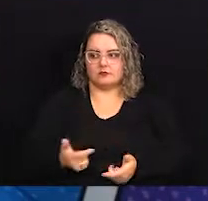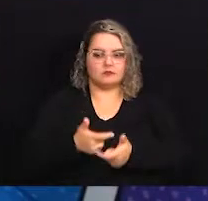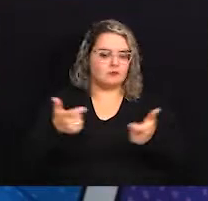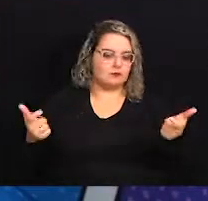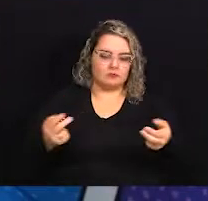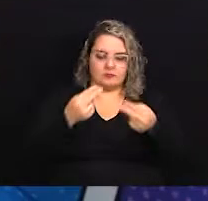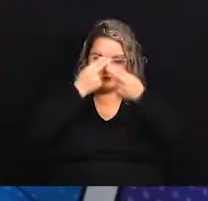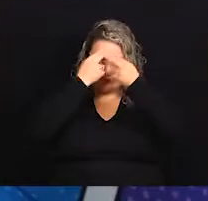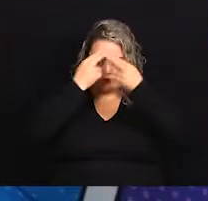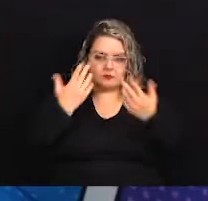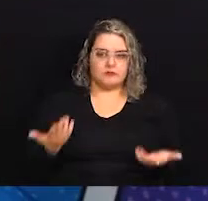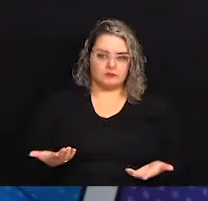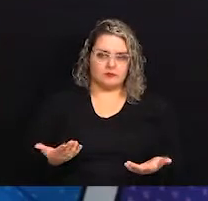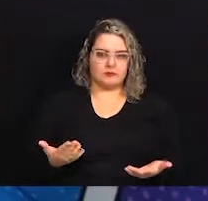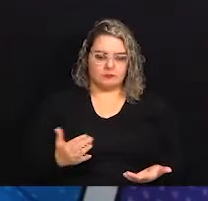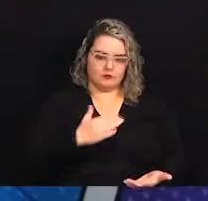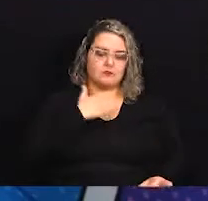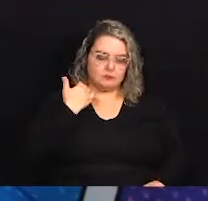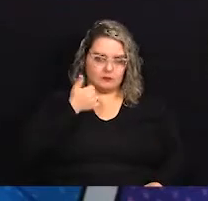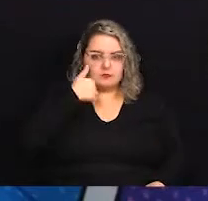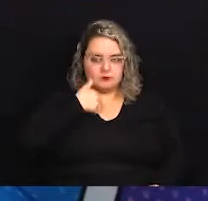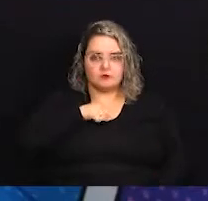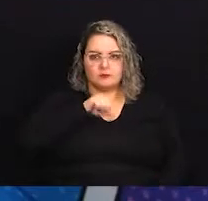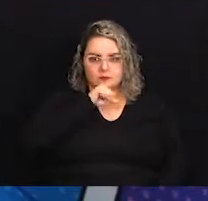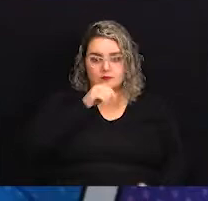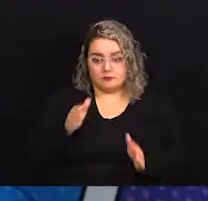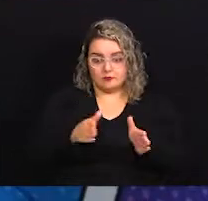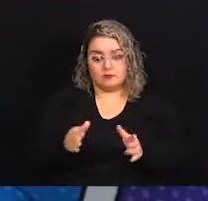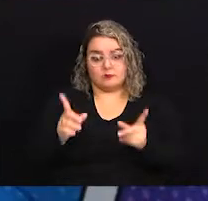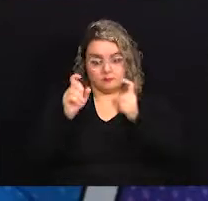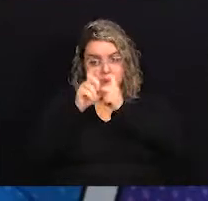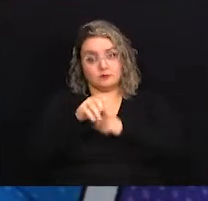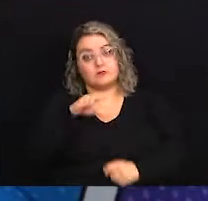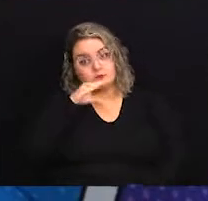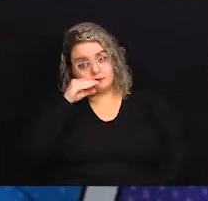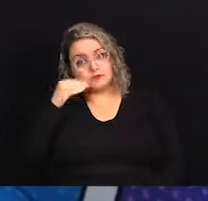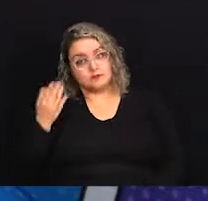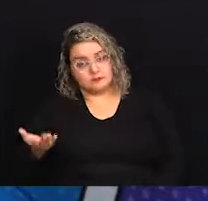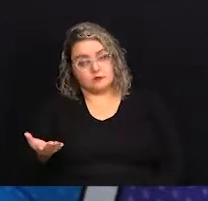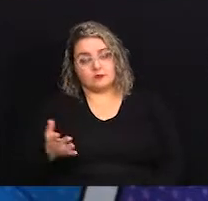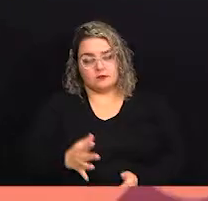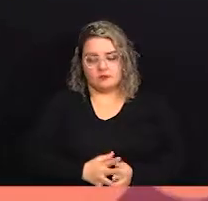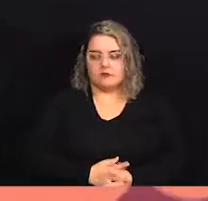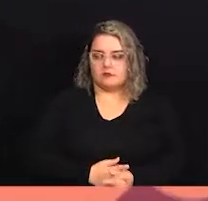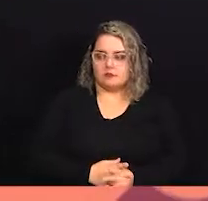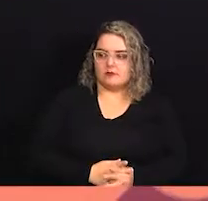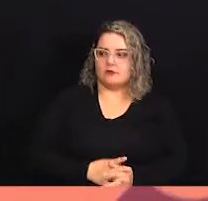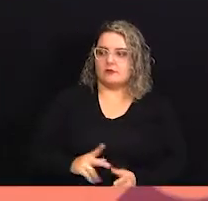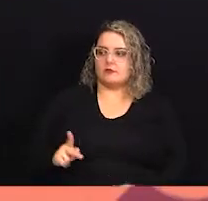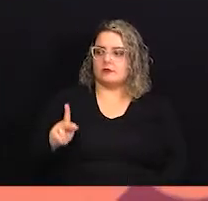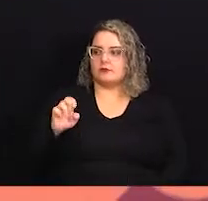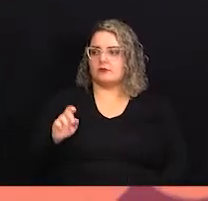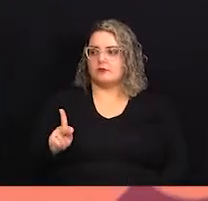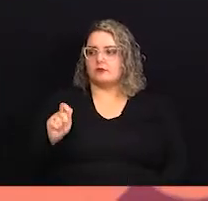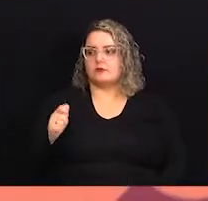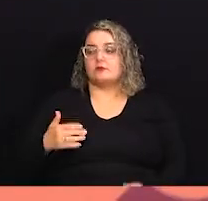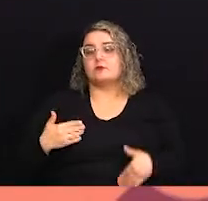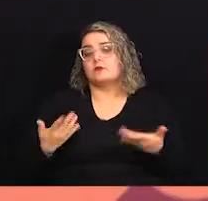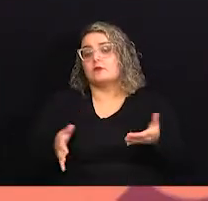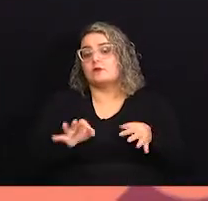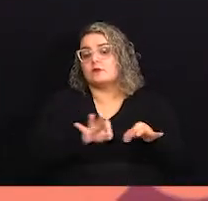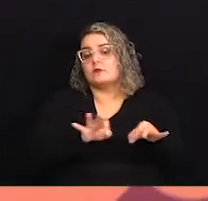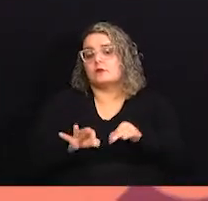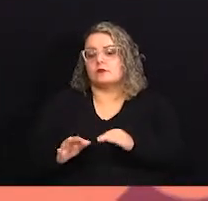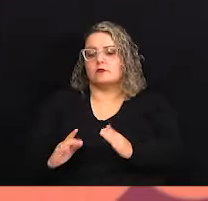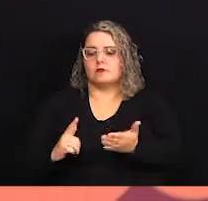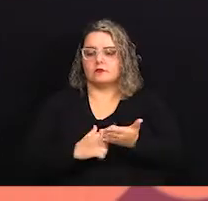maior dos traumas, que é perder a mãe num momento tão delicado como esse, como a adolescência, entendeu? Queca, quais são os seus